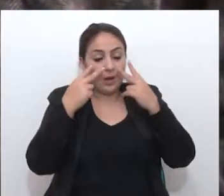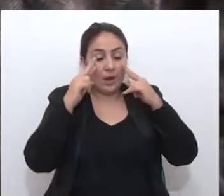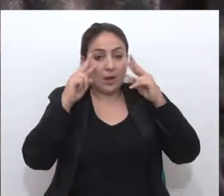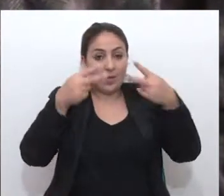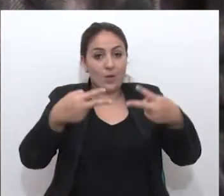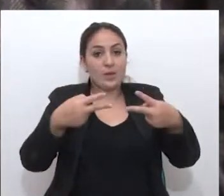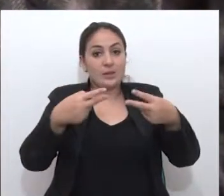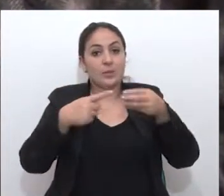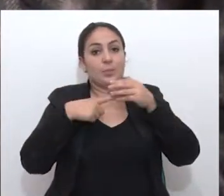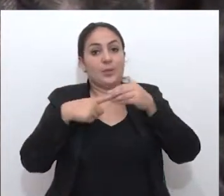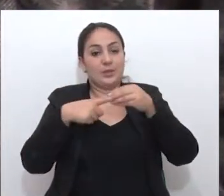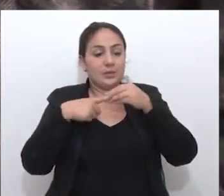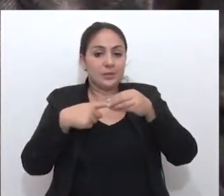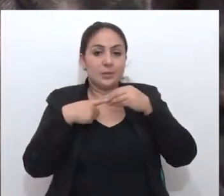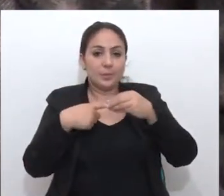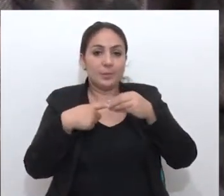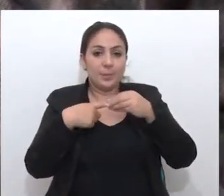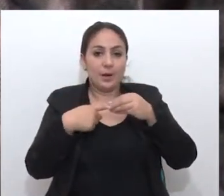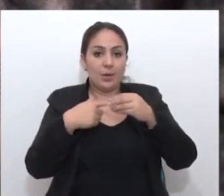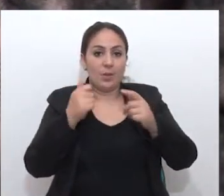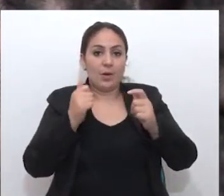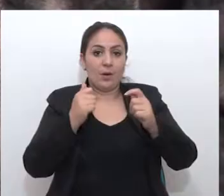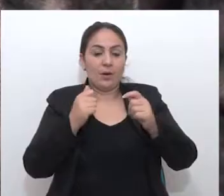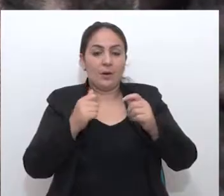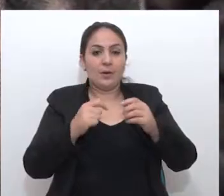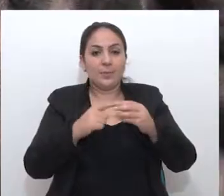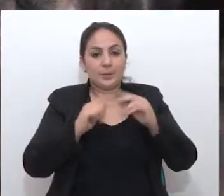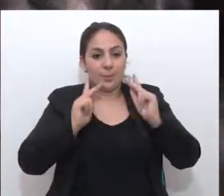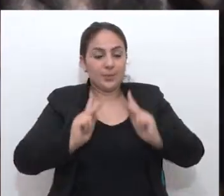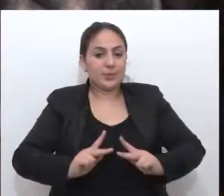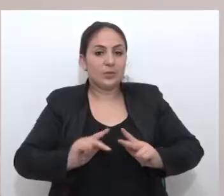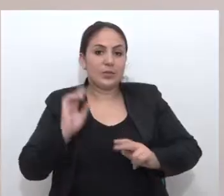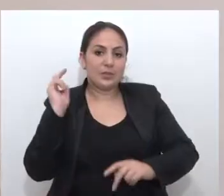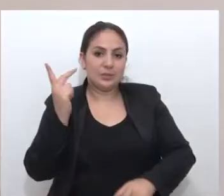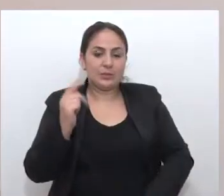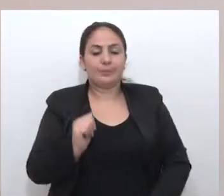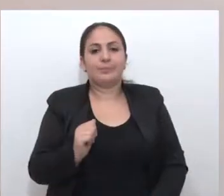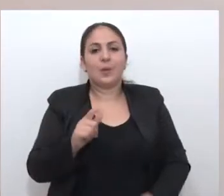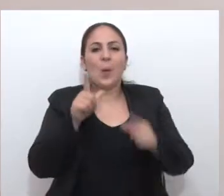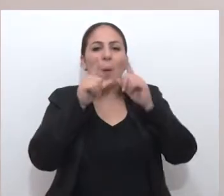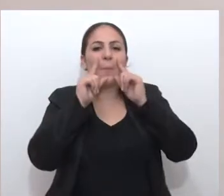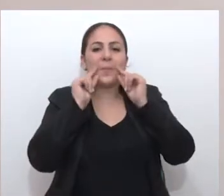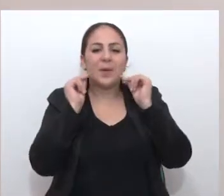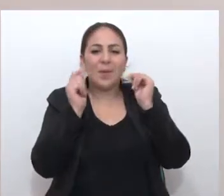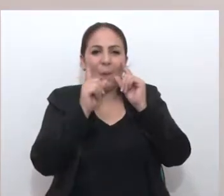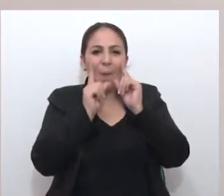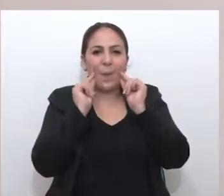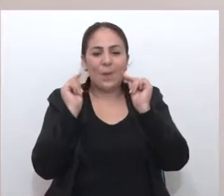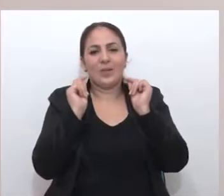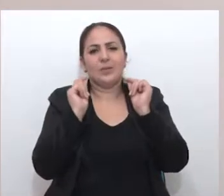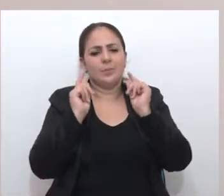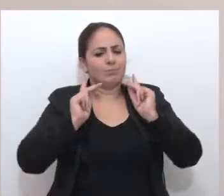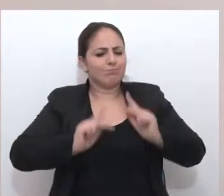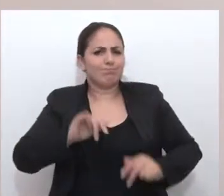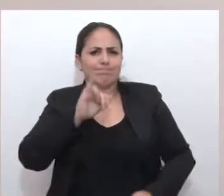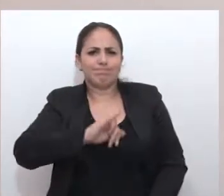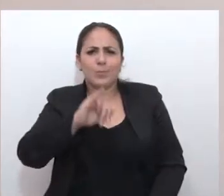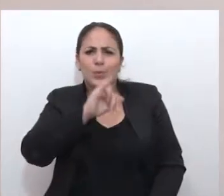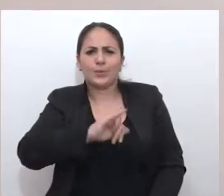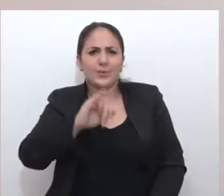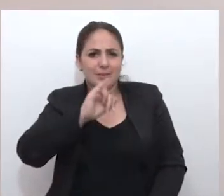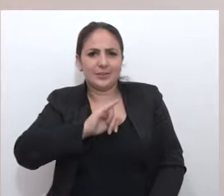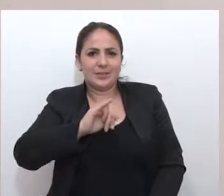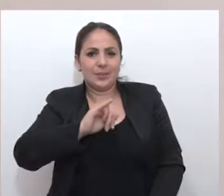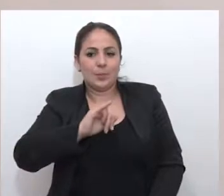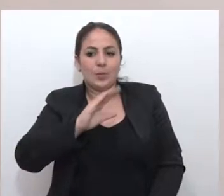como um dos principais personagens da sua história. O seu Bigode, o seu Cizenando da Silveira, é uma pessoa de muita